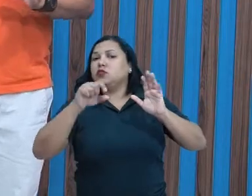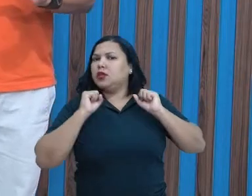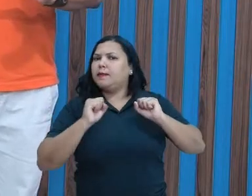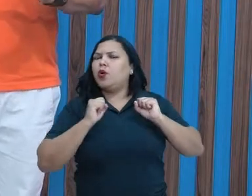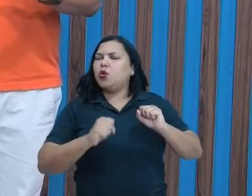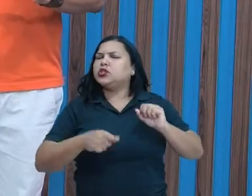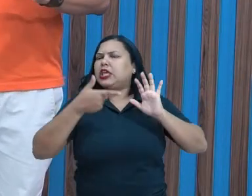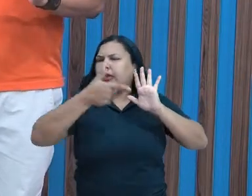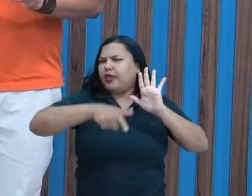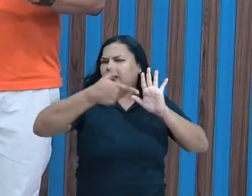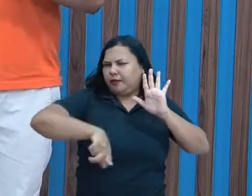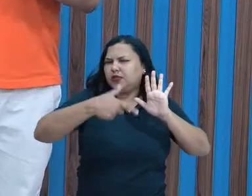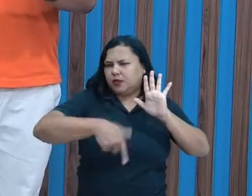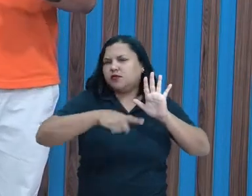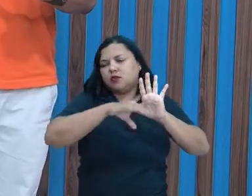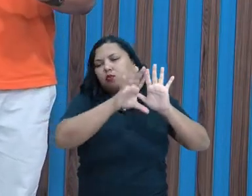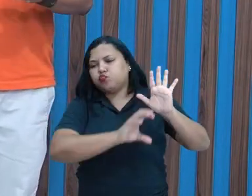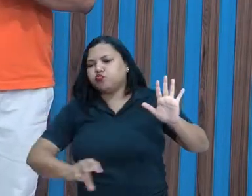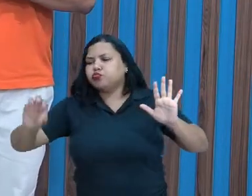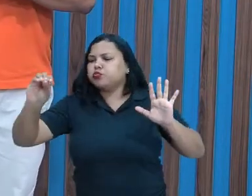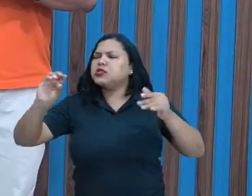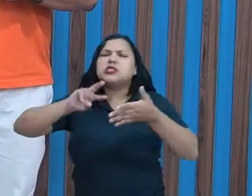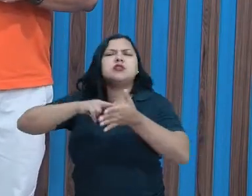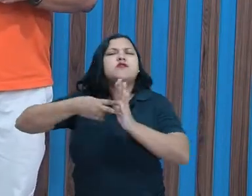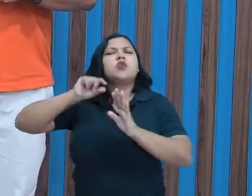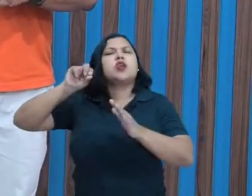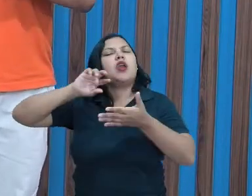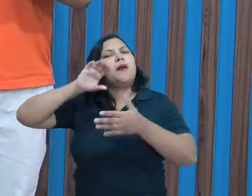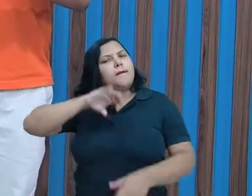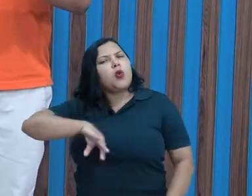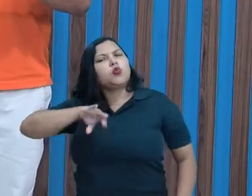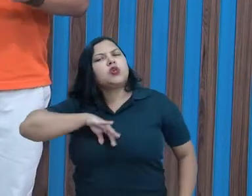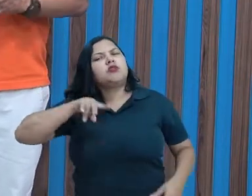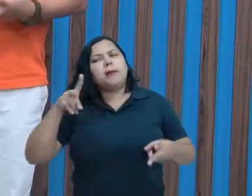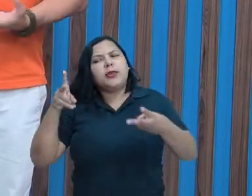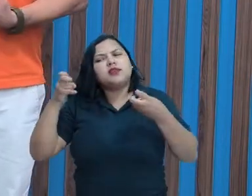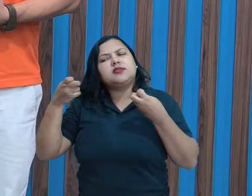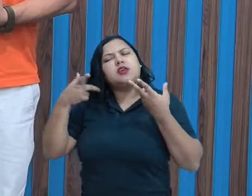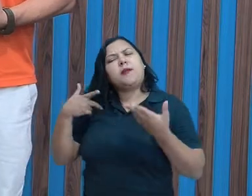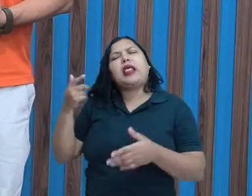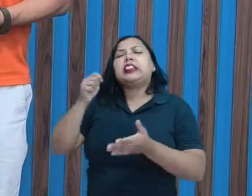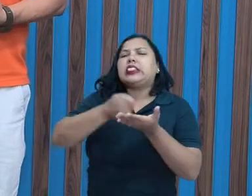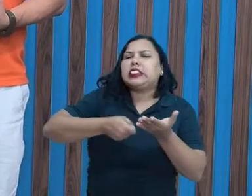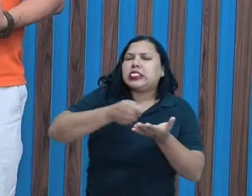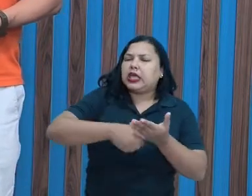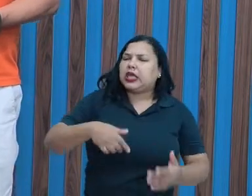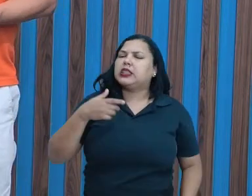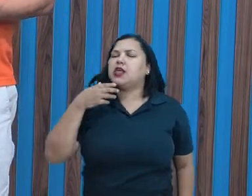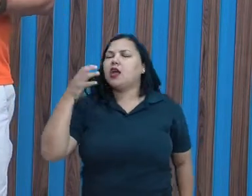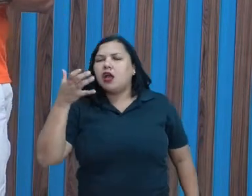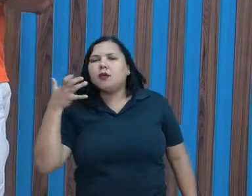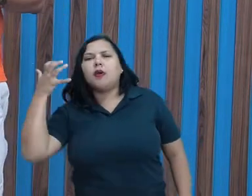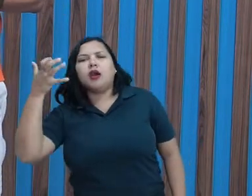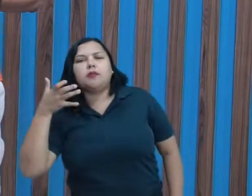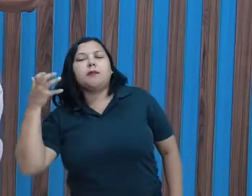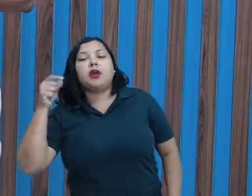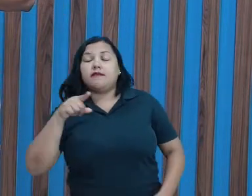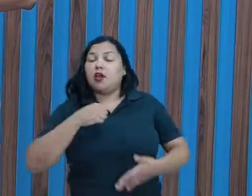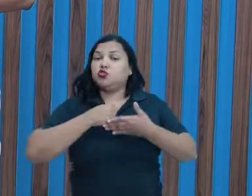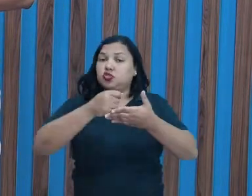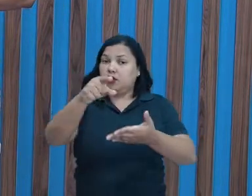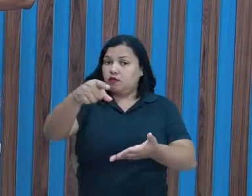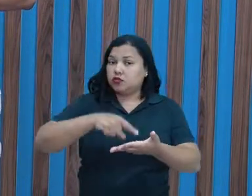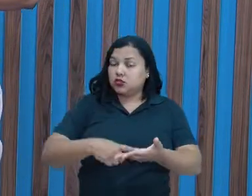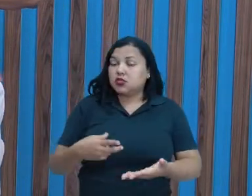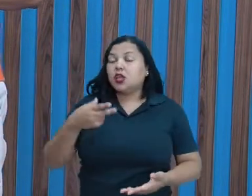que fica se repetido, vê o que ela significa em português, tenta cantar, vê a letra. Isso vai ajudar bastante no seu inglês. E você vai